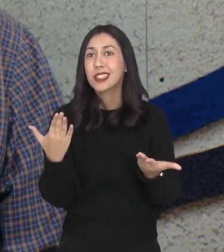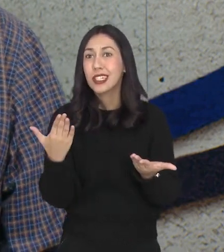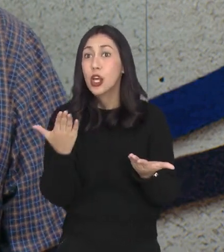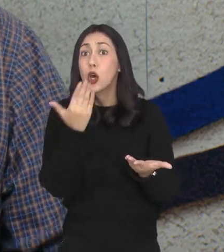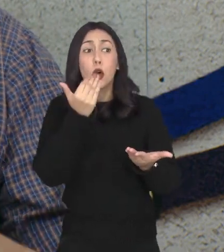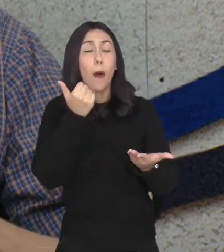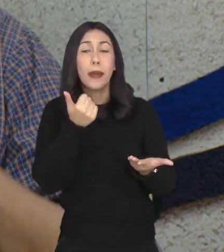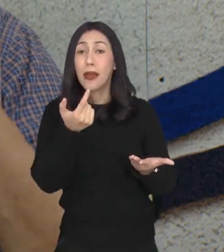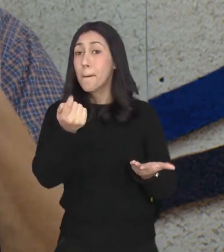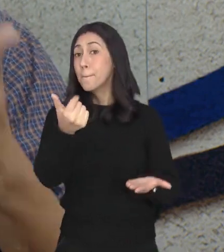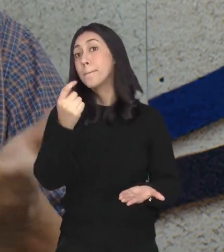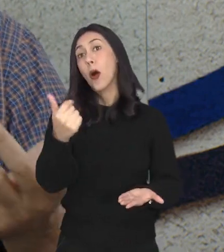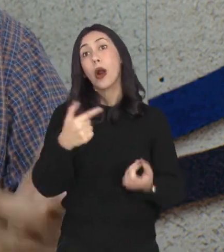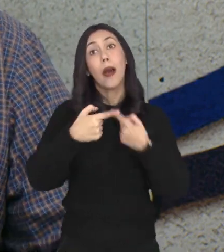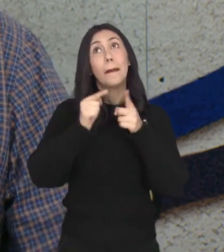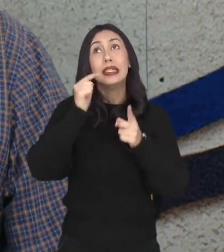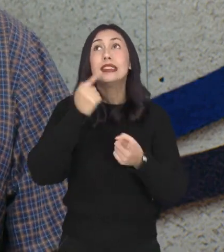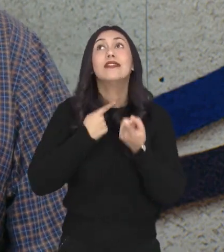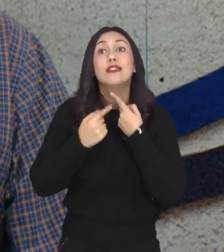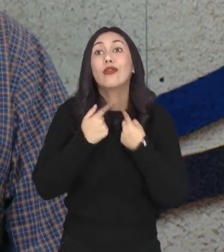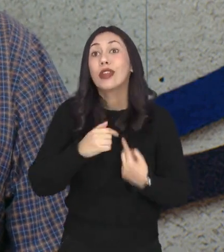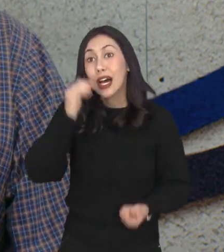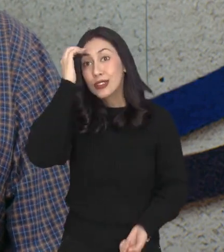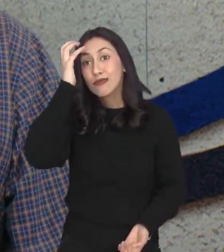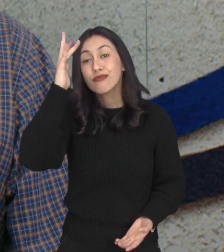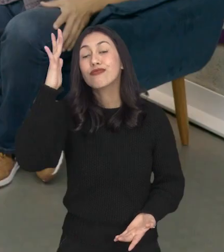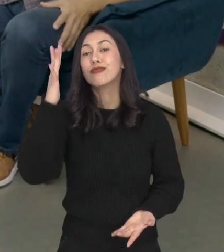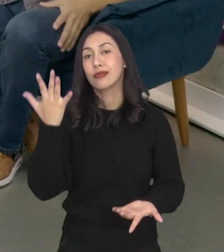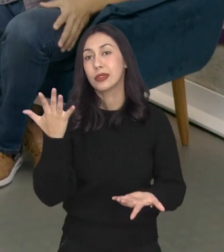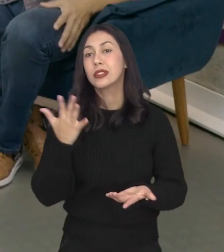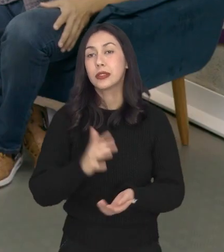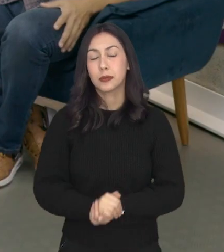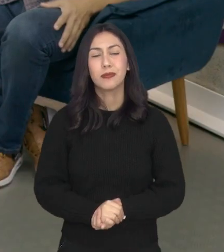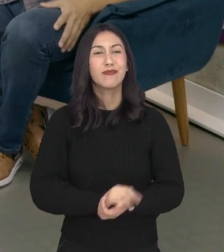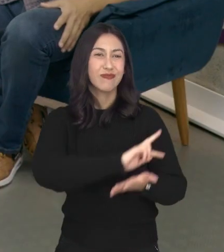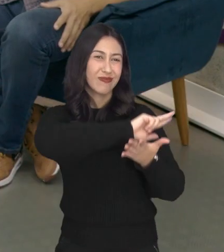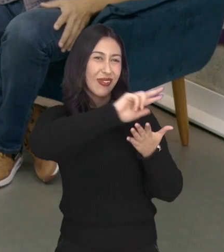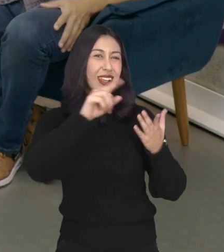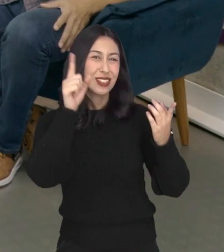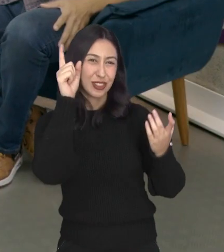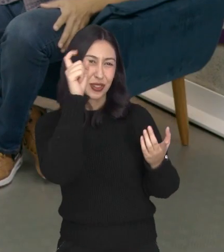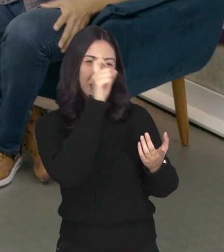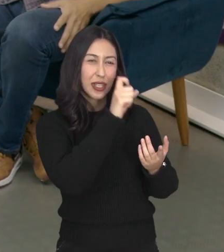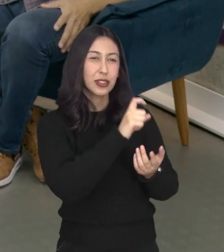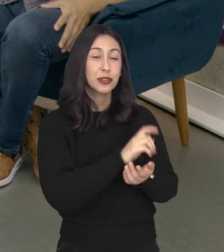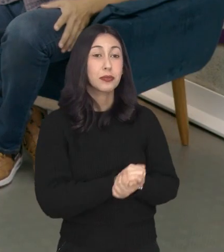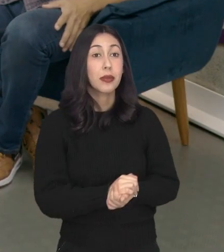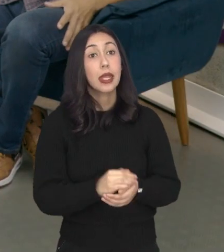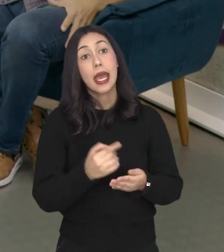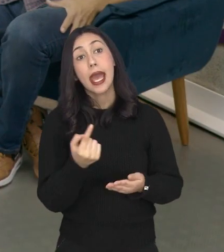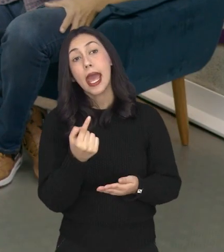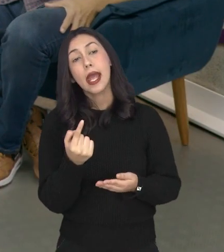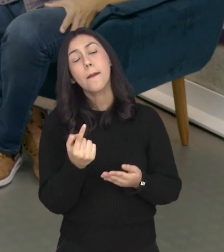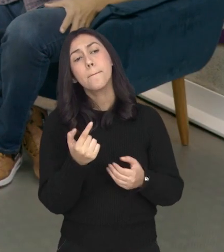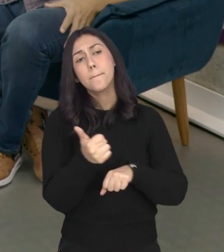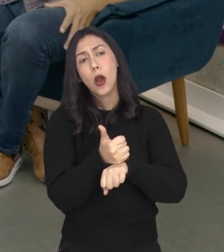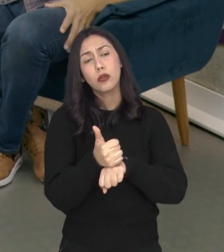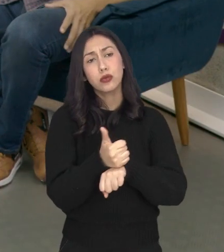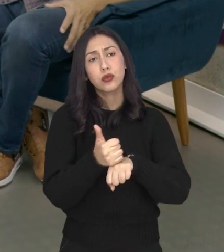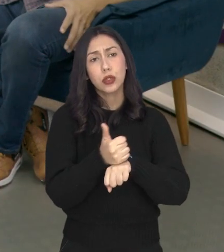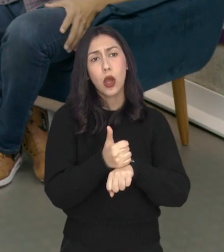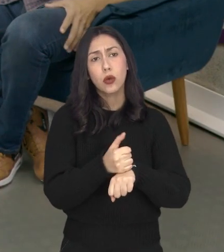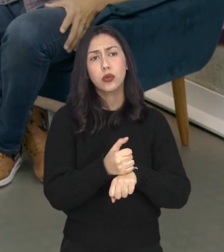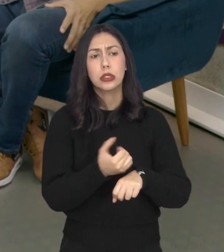comer, mas sonham em ser jogador de futebol. São várias realidades, né, Charles? Muitas diferentes. Agora, ele aqui é um educador